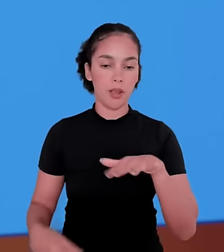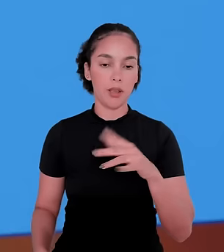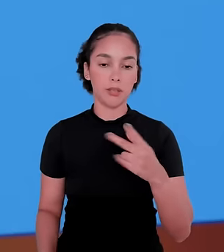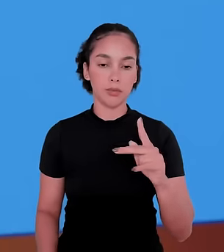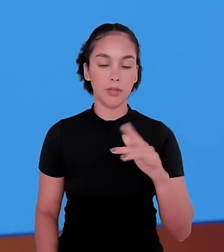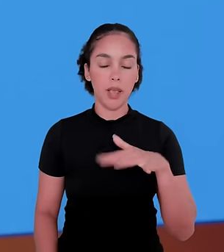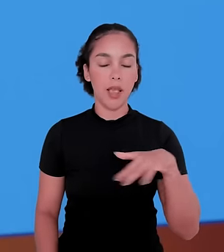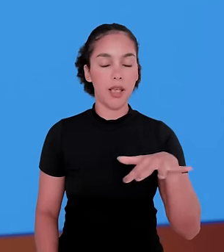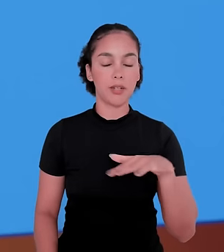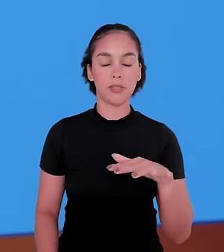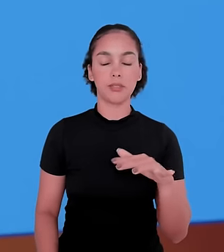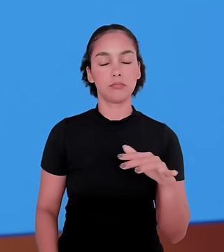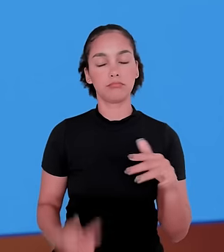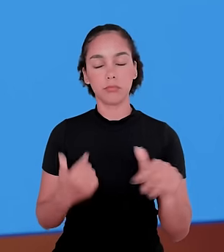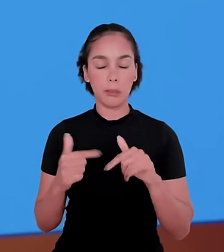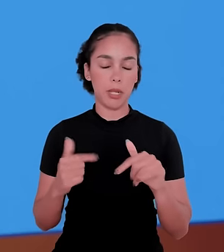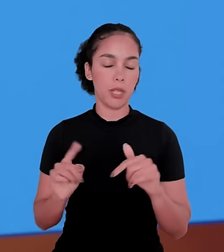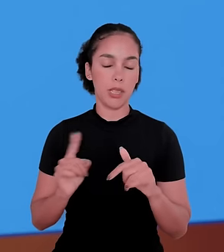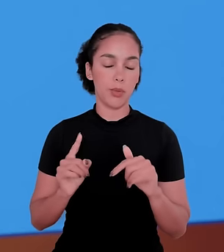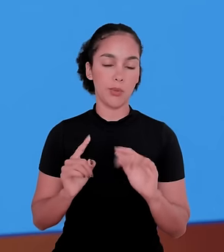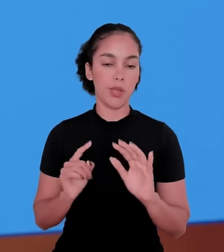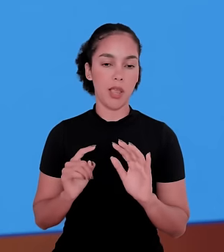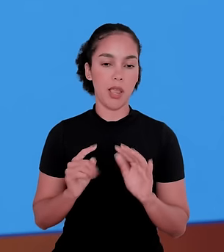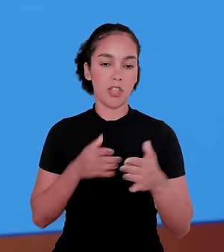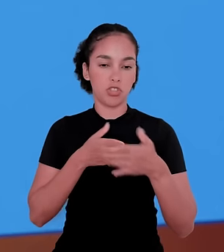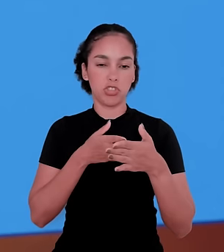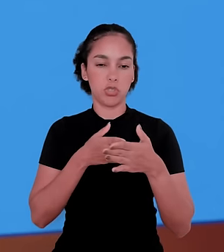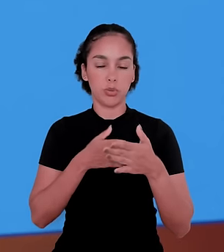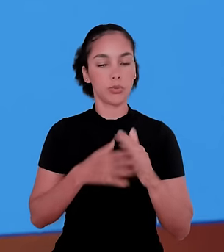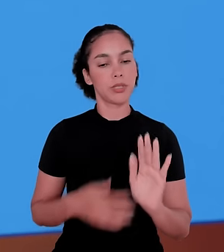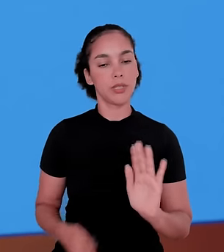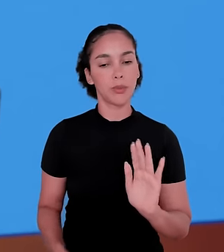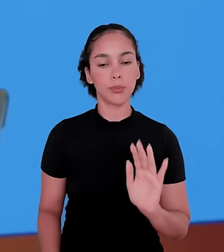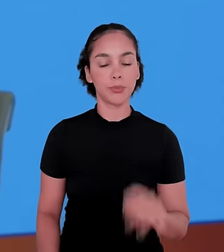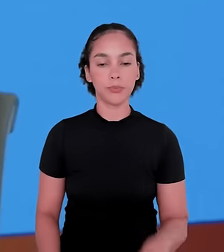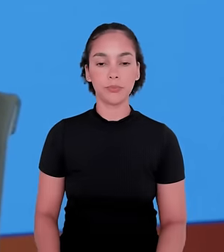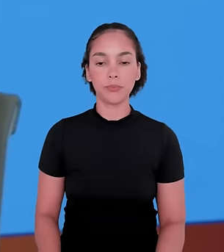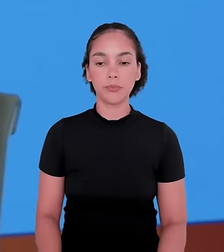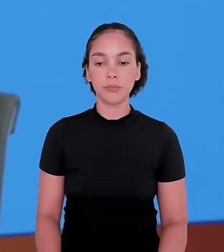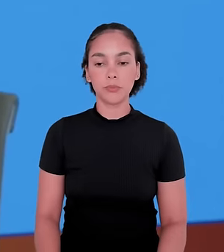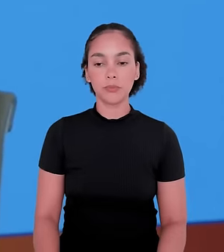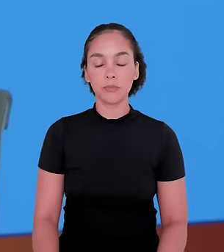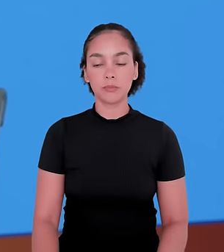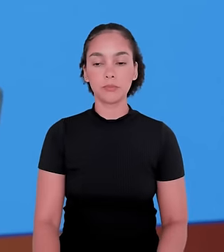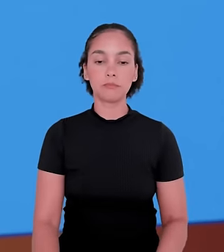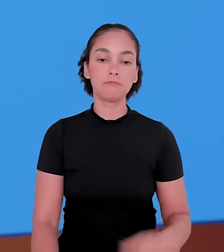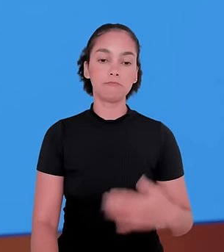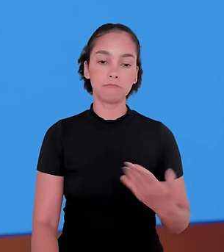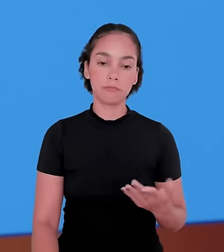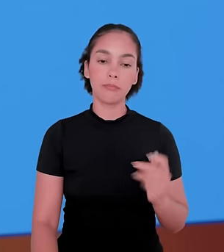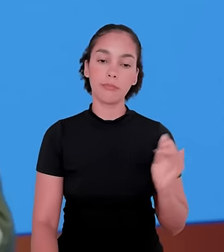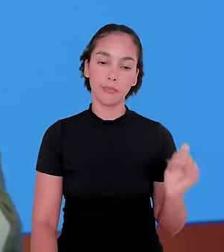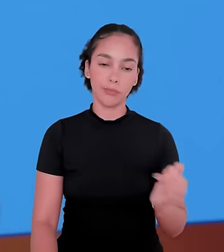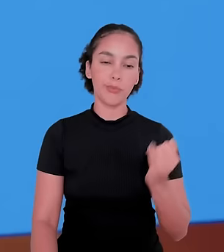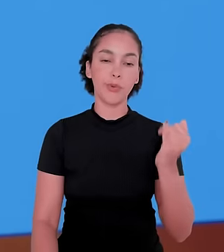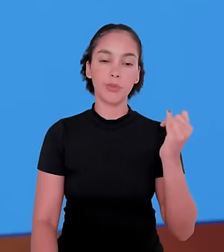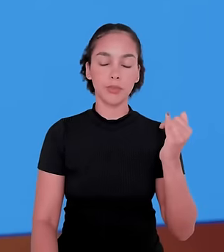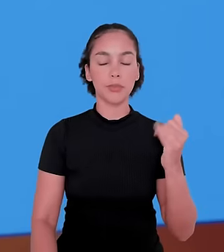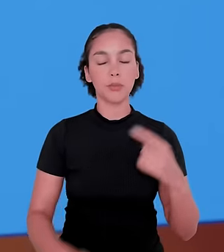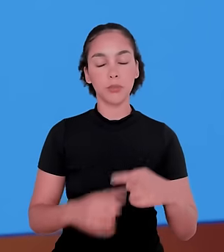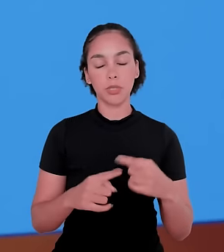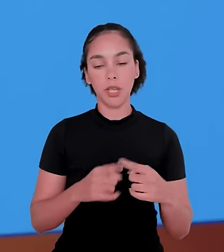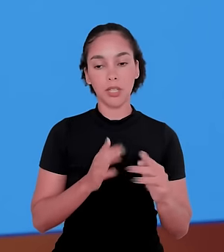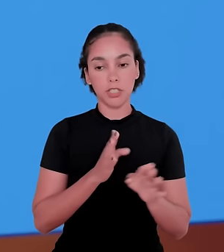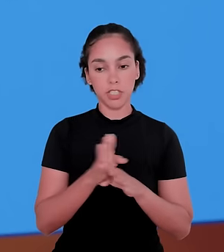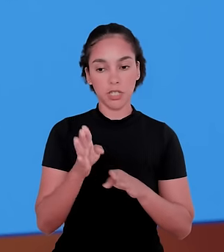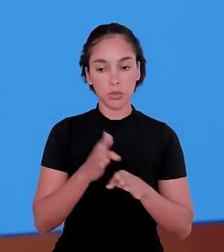atividades né que não fica totalmente restrito então assim eh o classificador é muito importante por isso porque te direciona